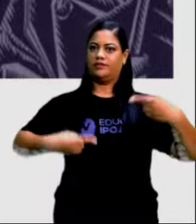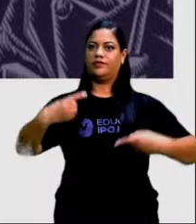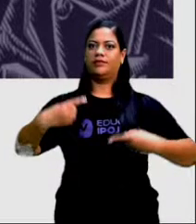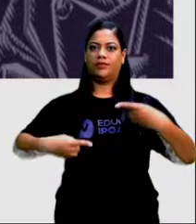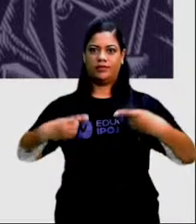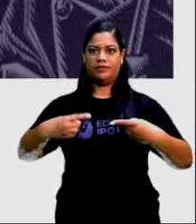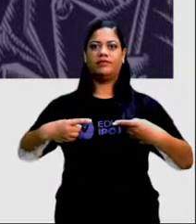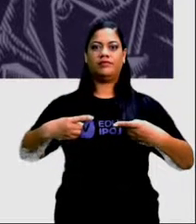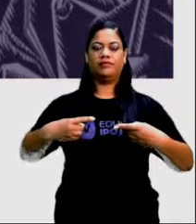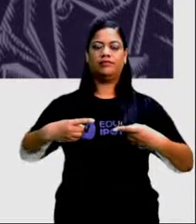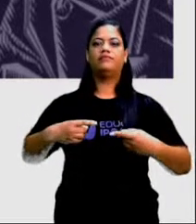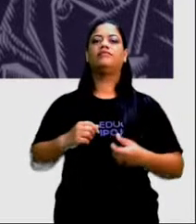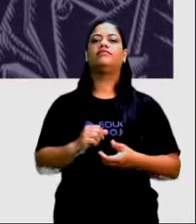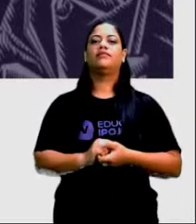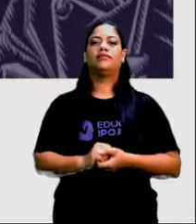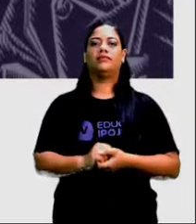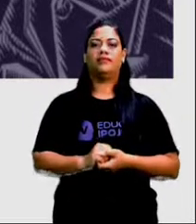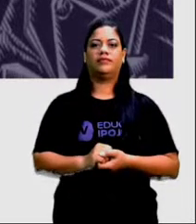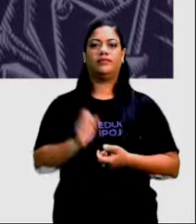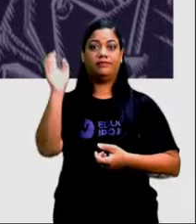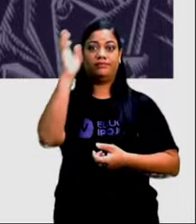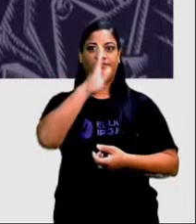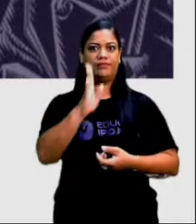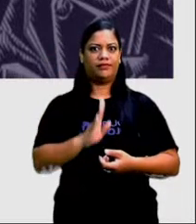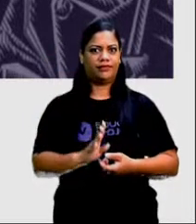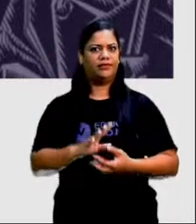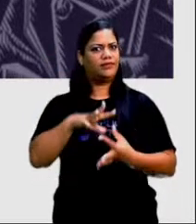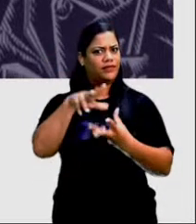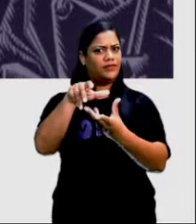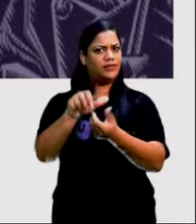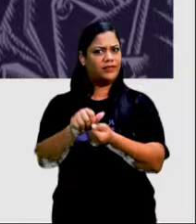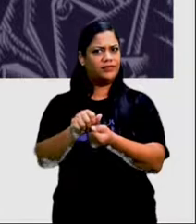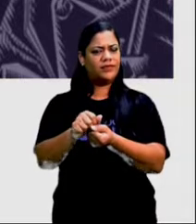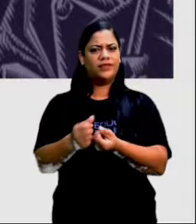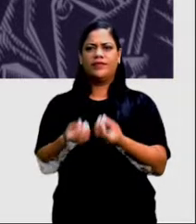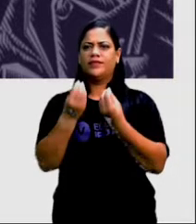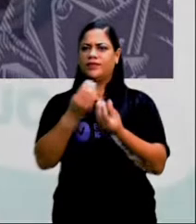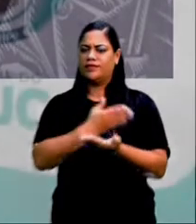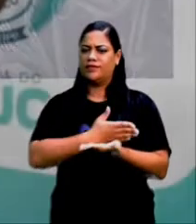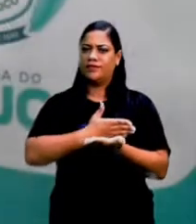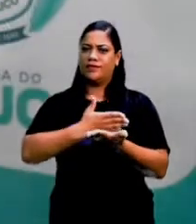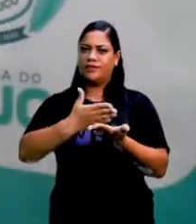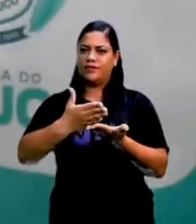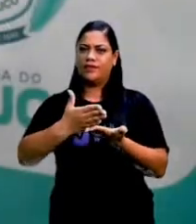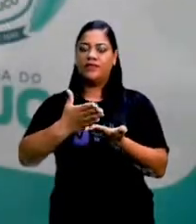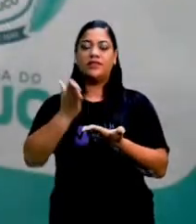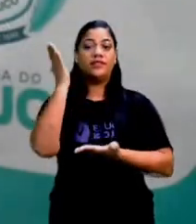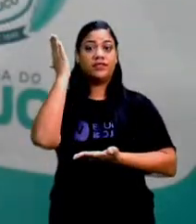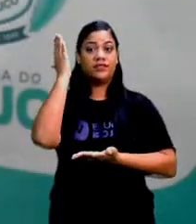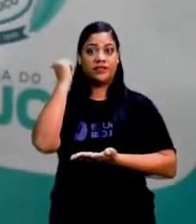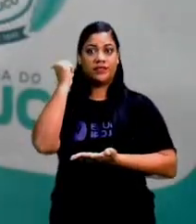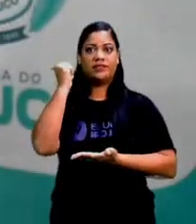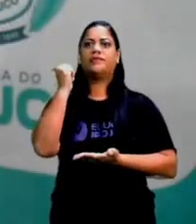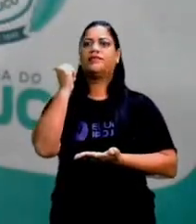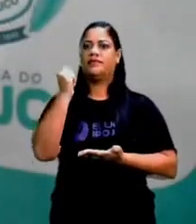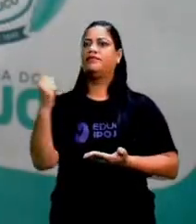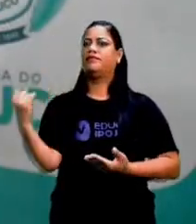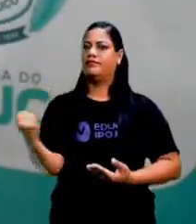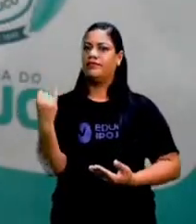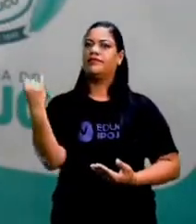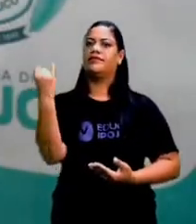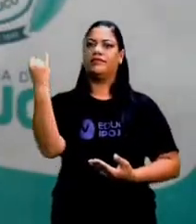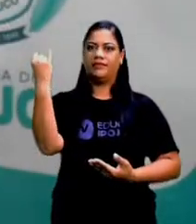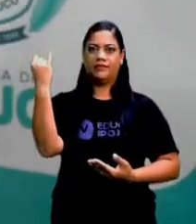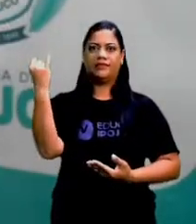político nacional. Mas você sabe como eles surgiram? Como foi que surgiu? A gente já sabe que ele é bastante